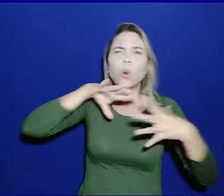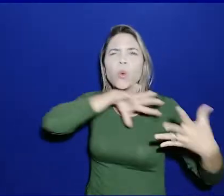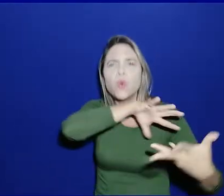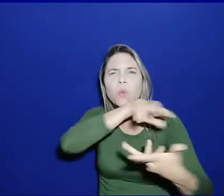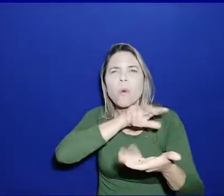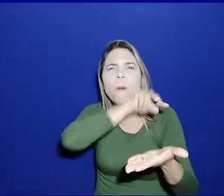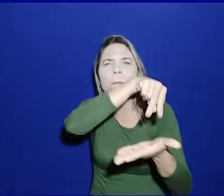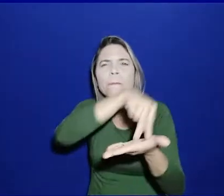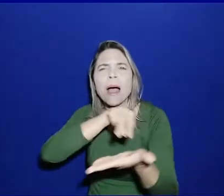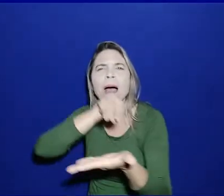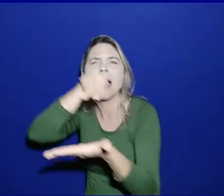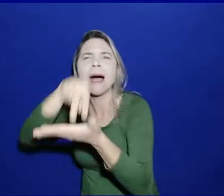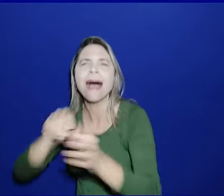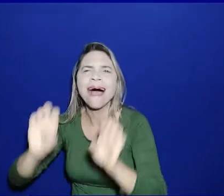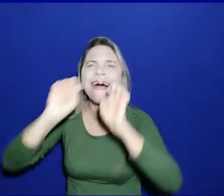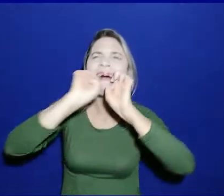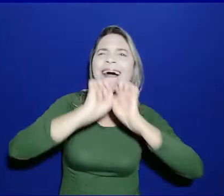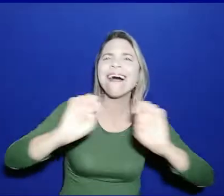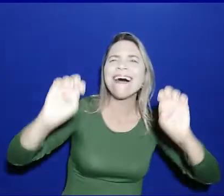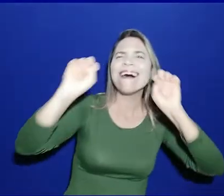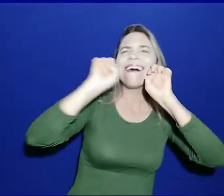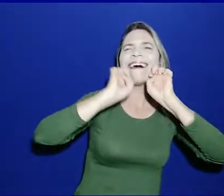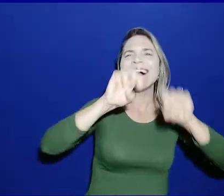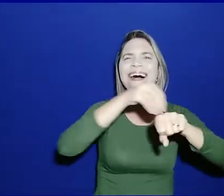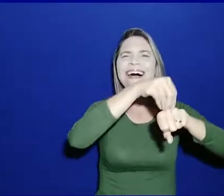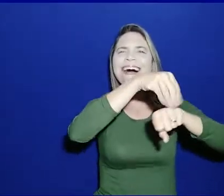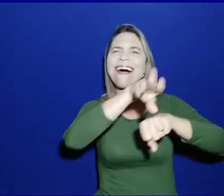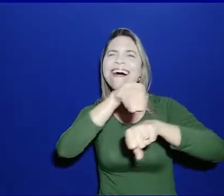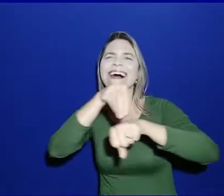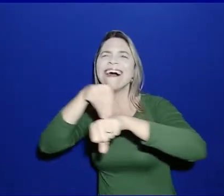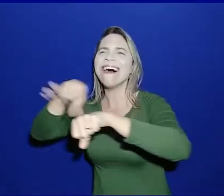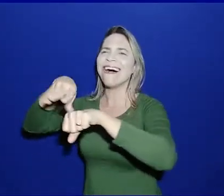mundo todo teu nome conhecer.